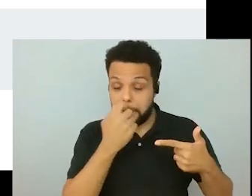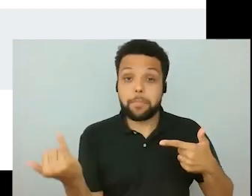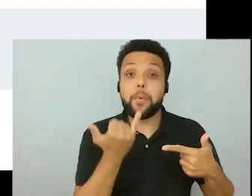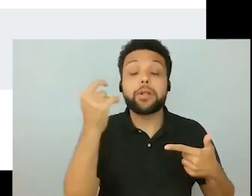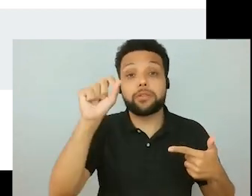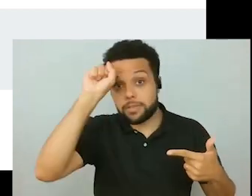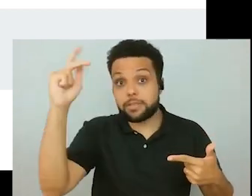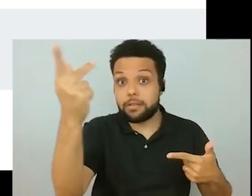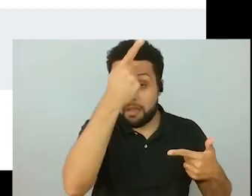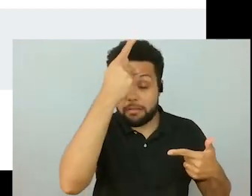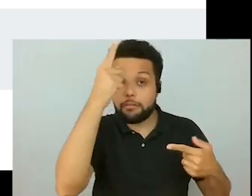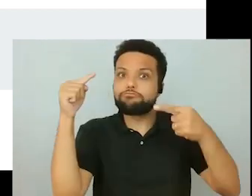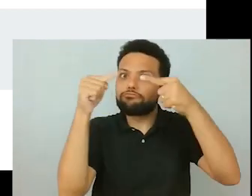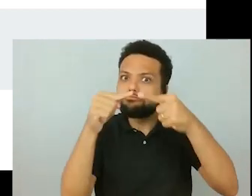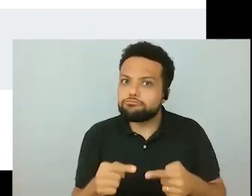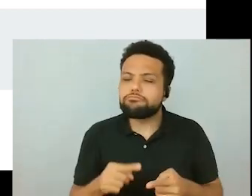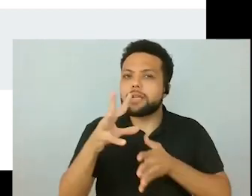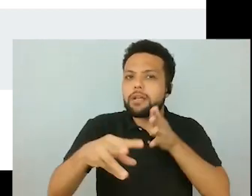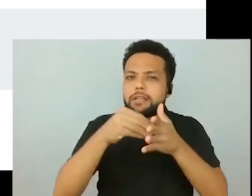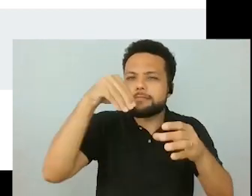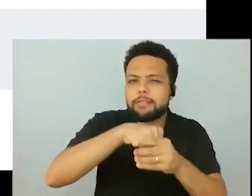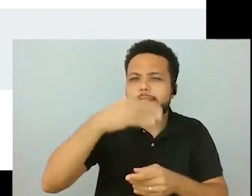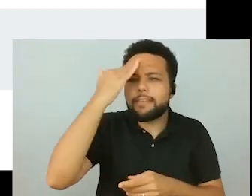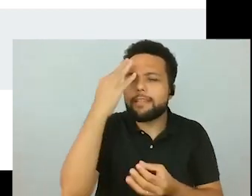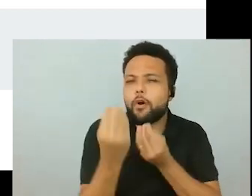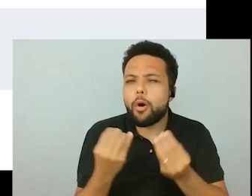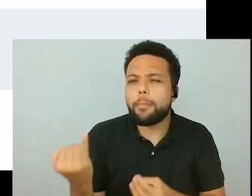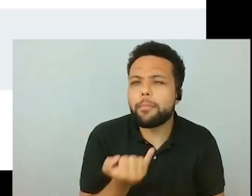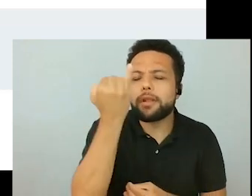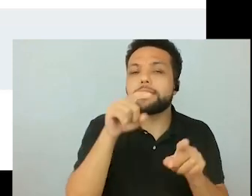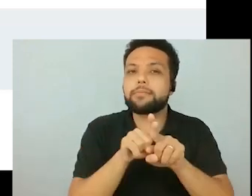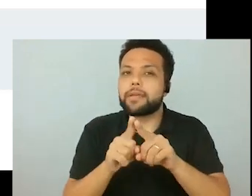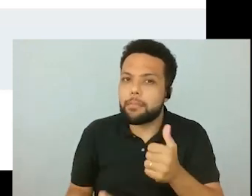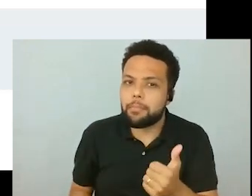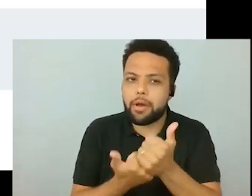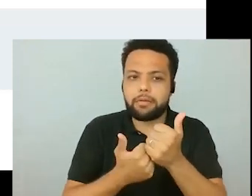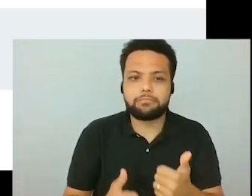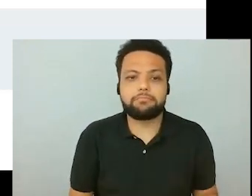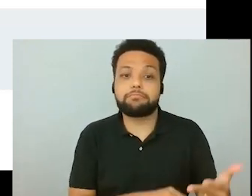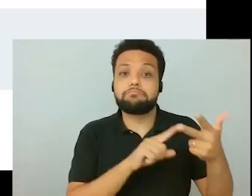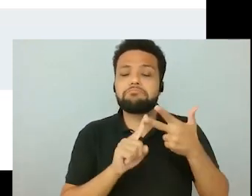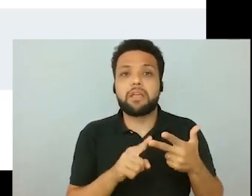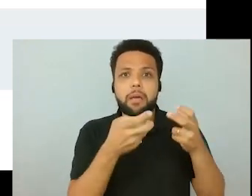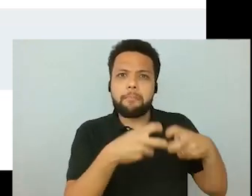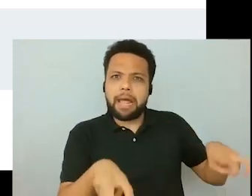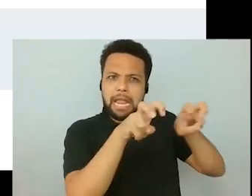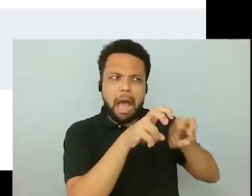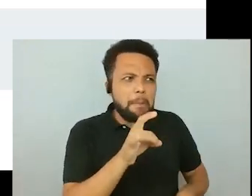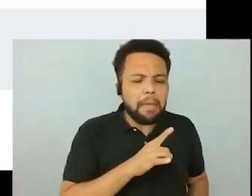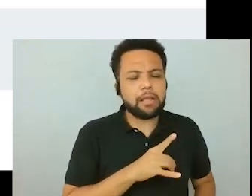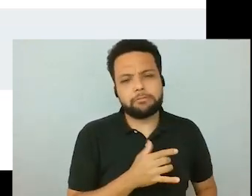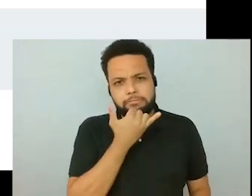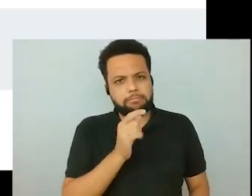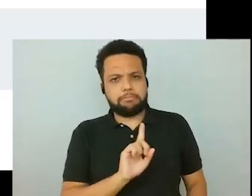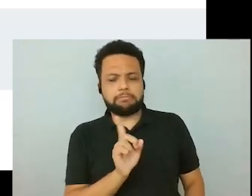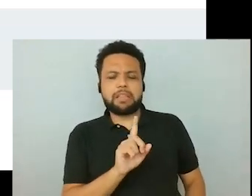com a abordagem, eles têm que concordar, entender a importância dela e apoiar. Não tenha medo de parear, às vezes a gente fica